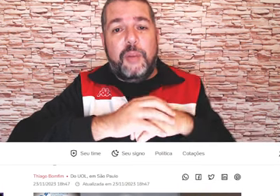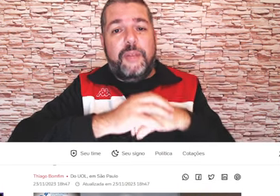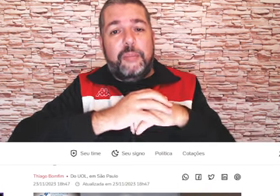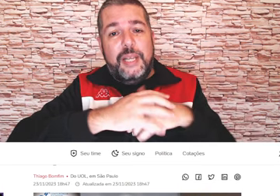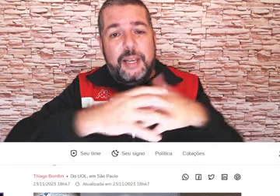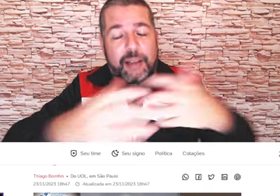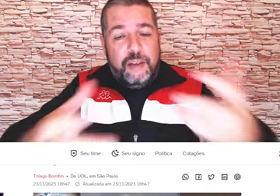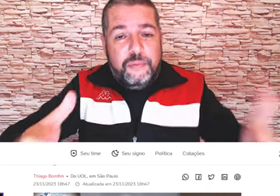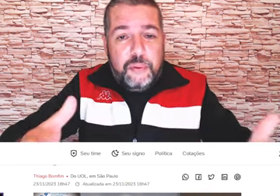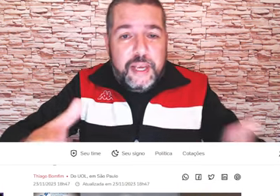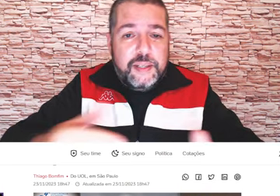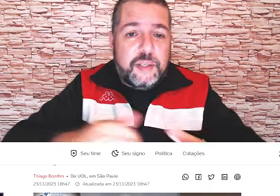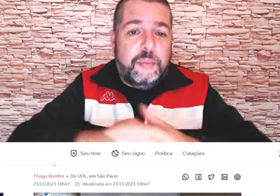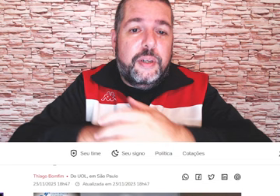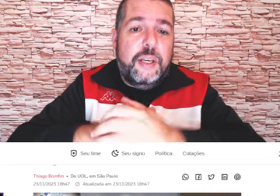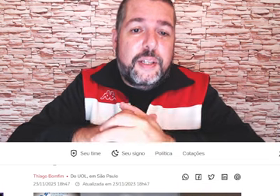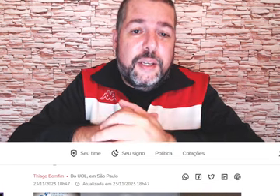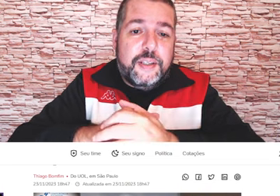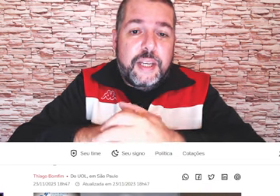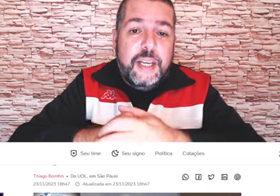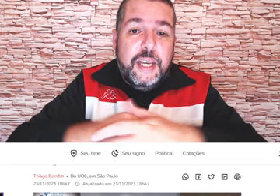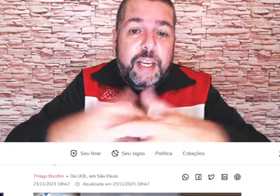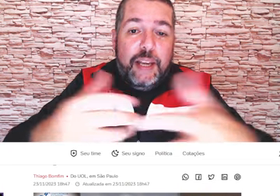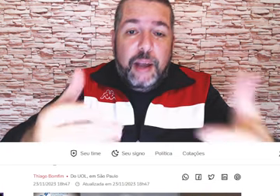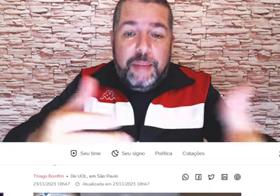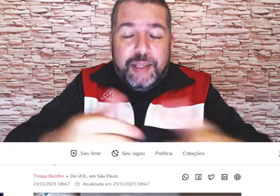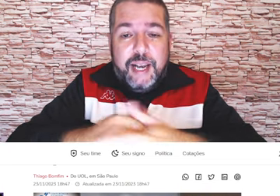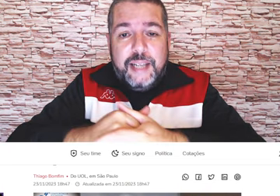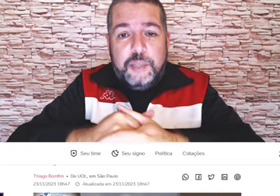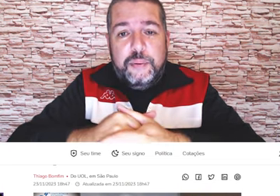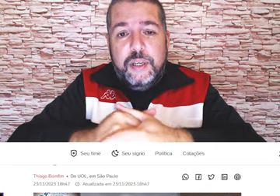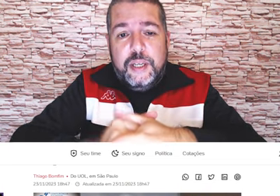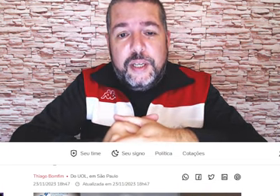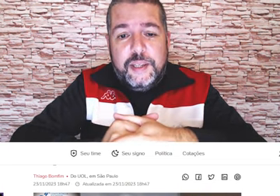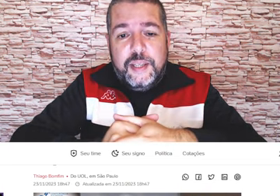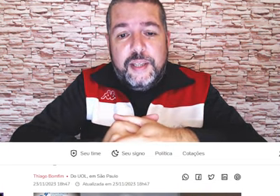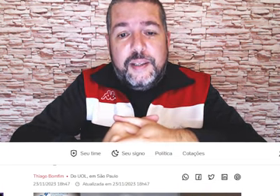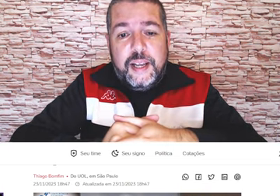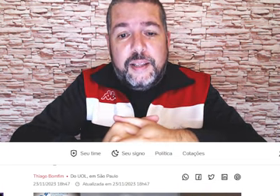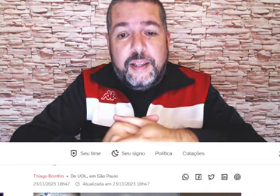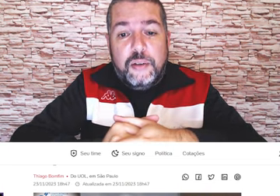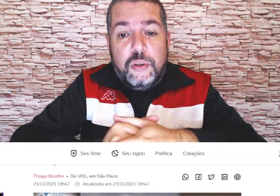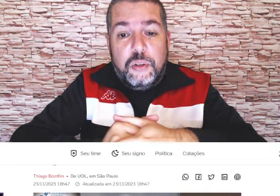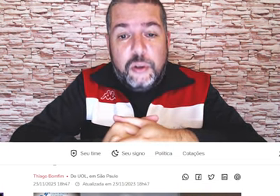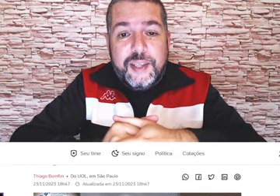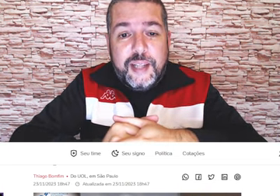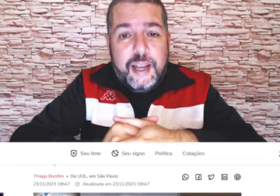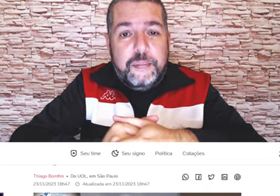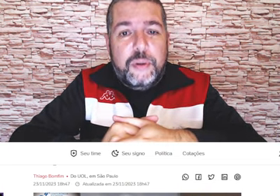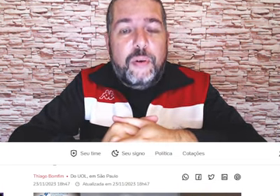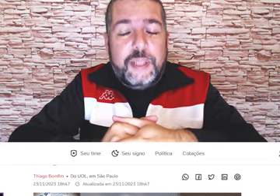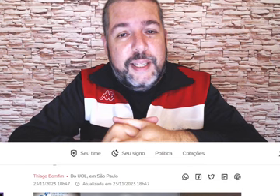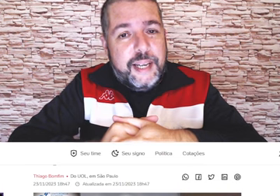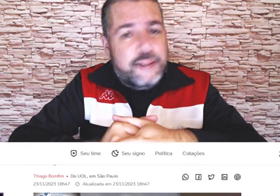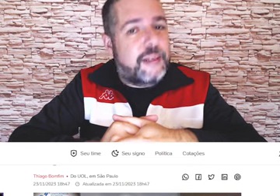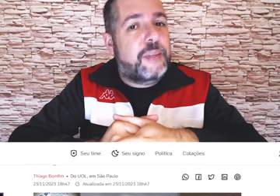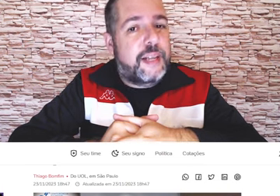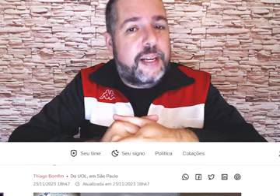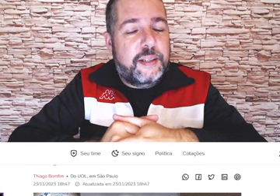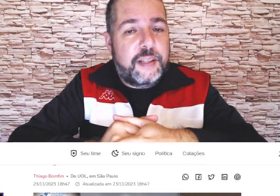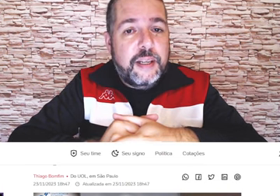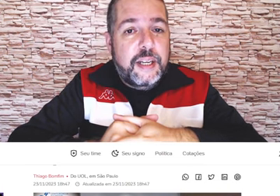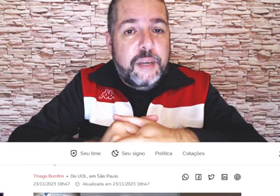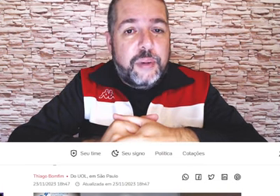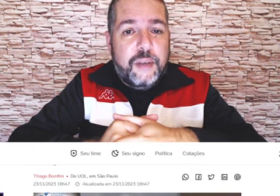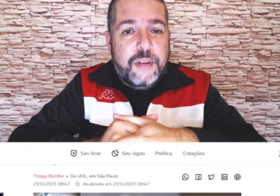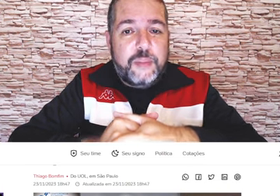senhor tem uma família que tem influências políticas e amizades políticas e etc, né? O senhor só está aí por conta dessas